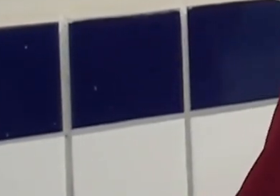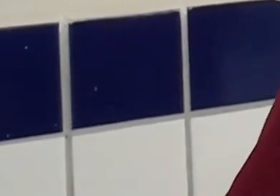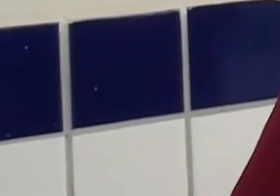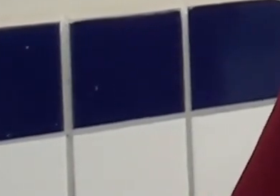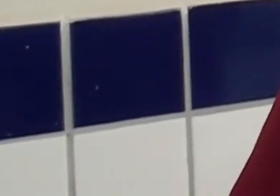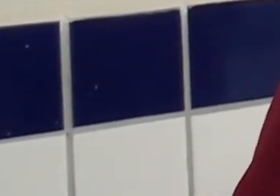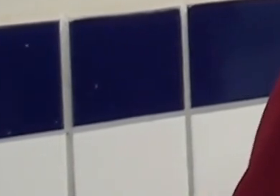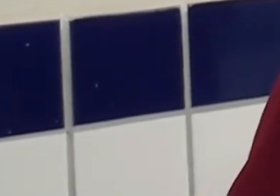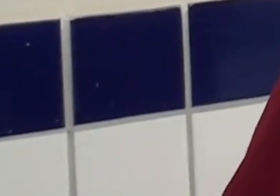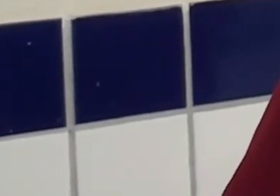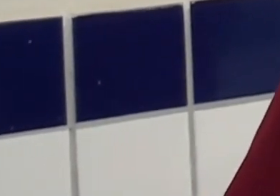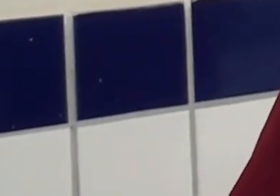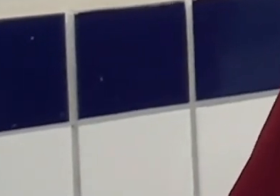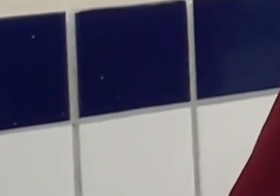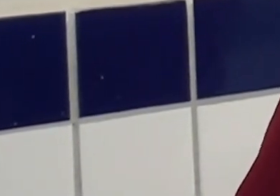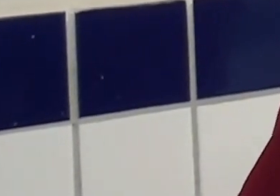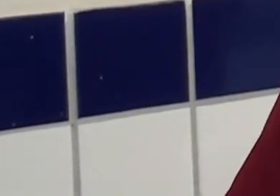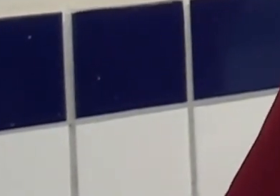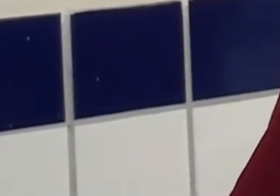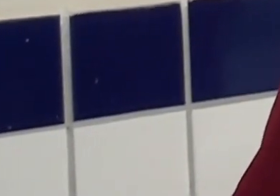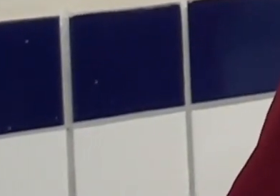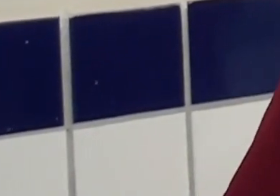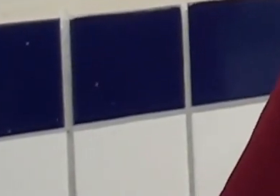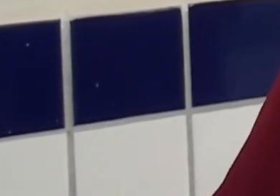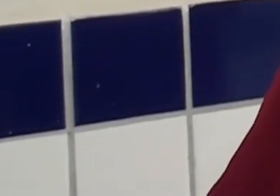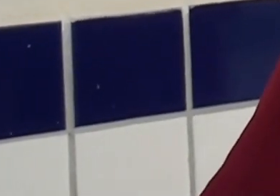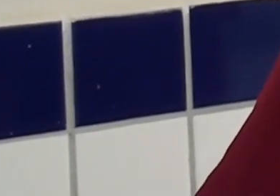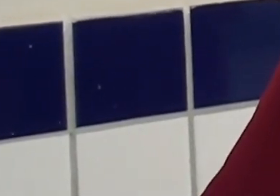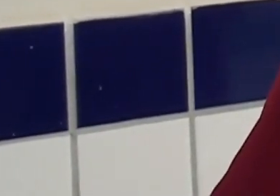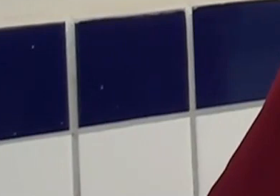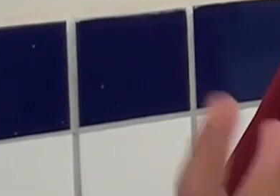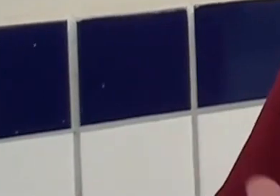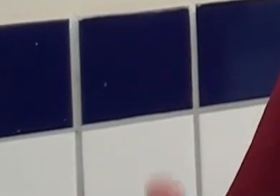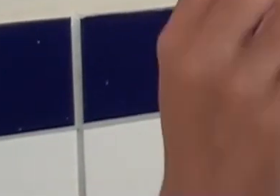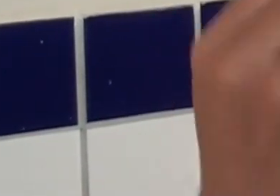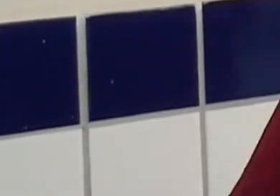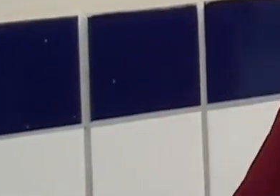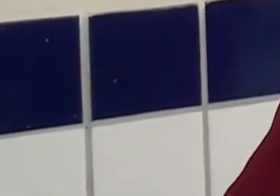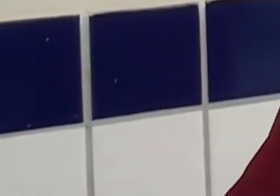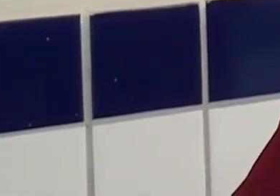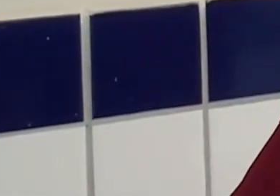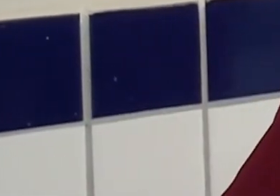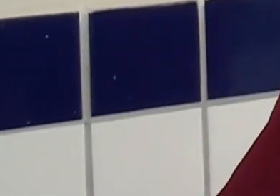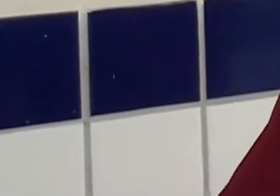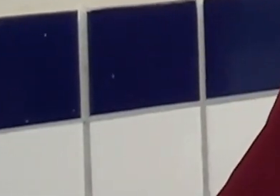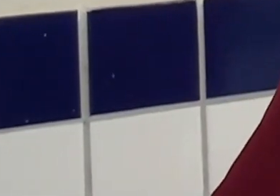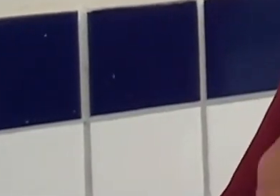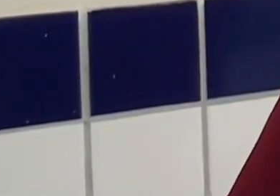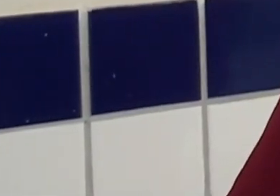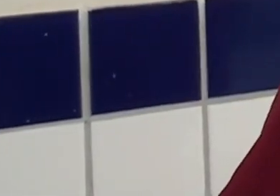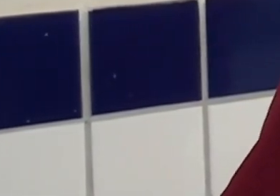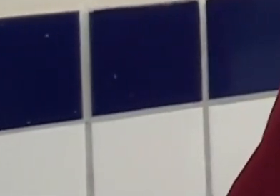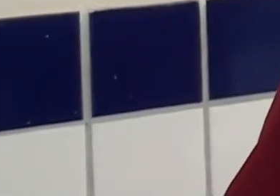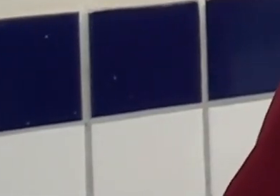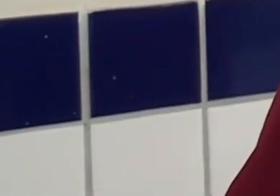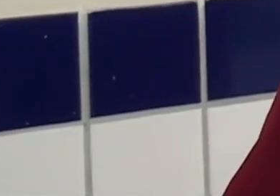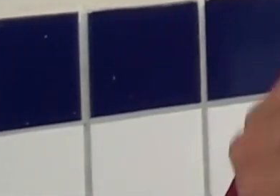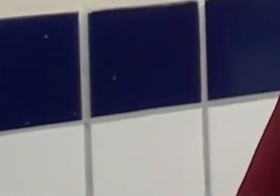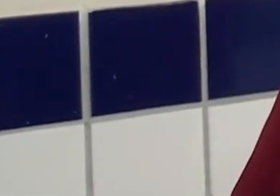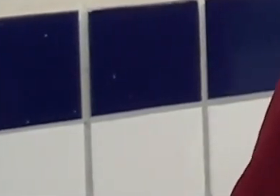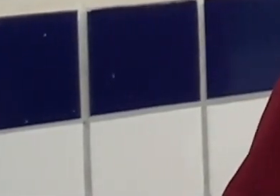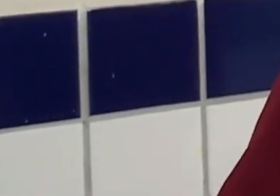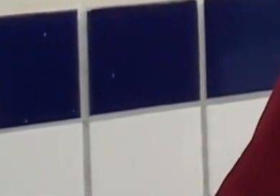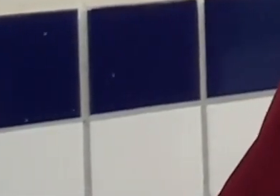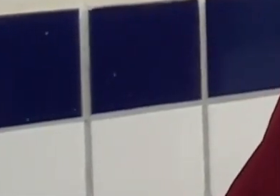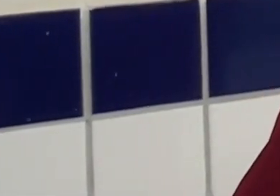nós temos passado, né, nesses dois últimos anos. E, Fábio, conte conosco, com o nosso apoio,